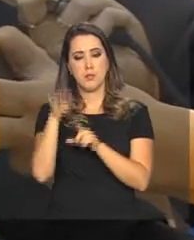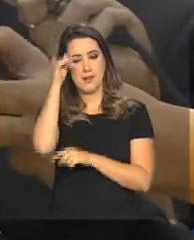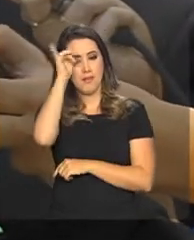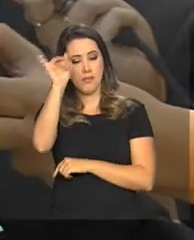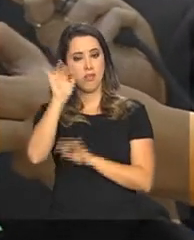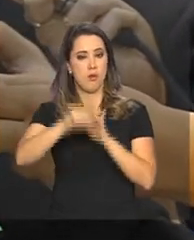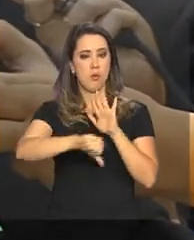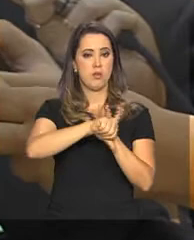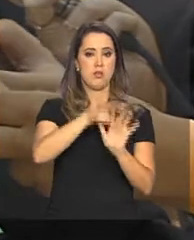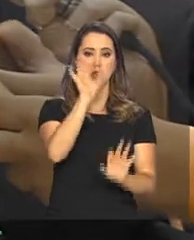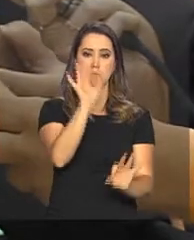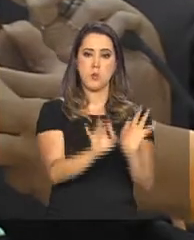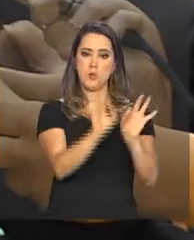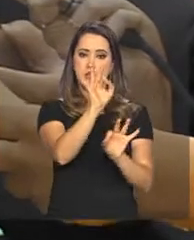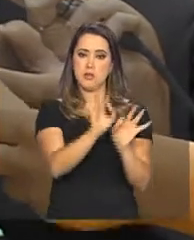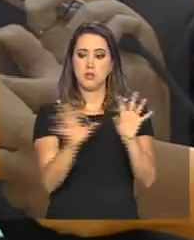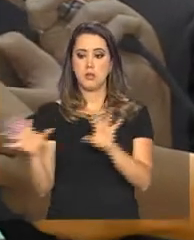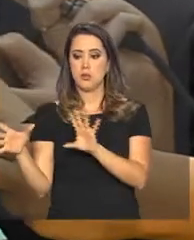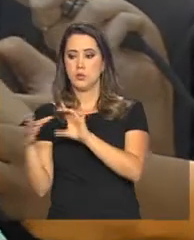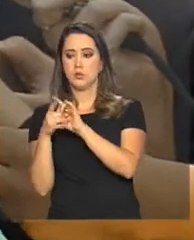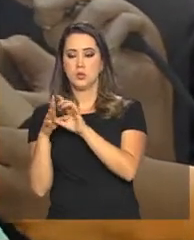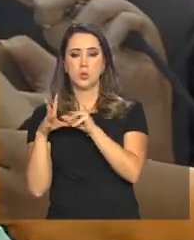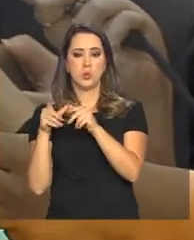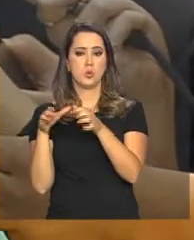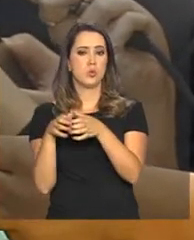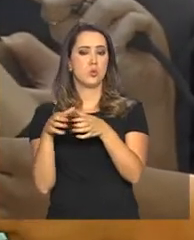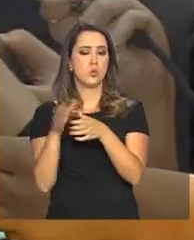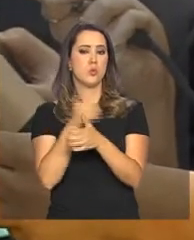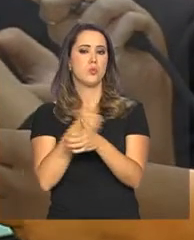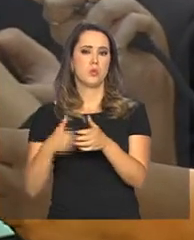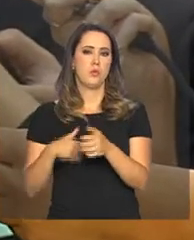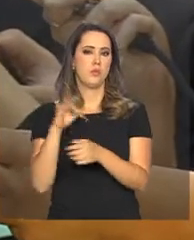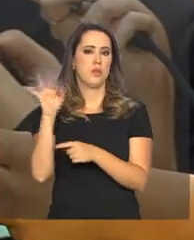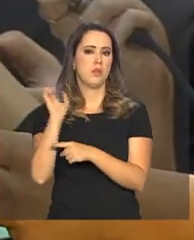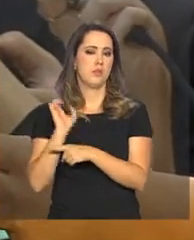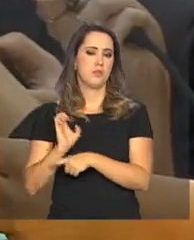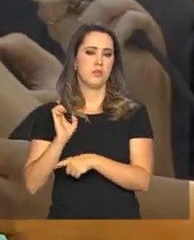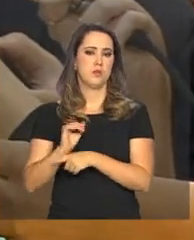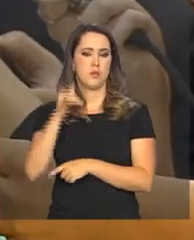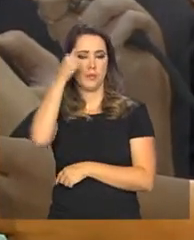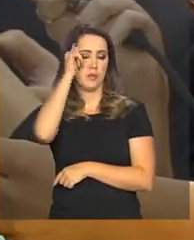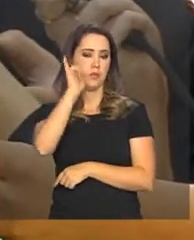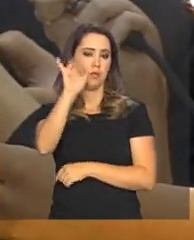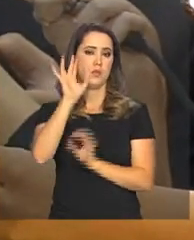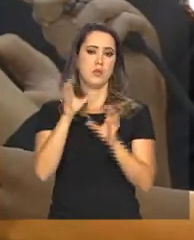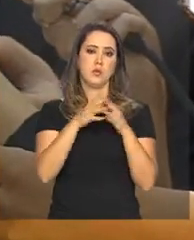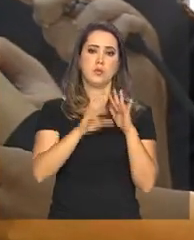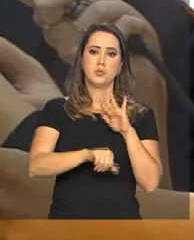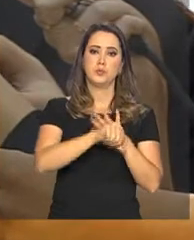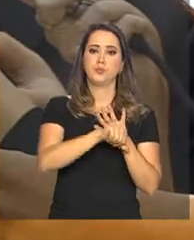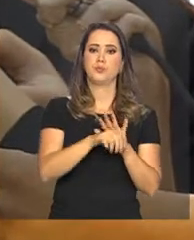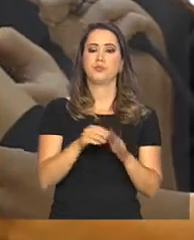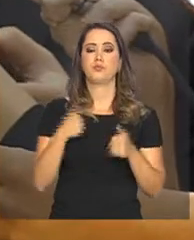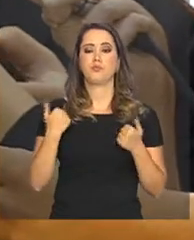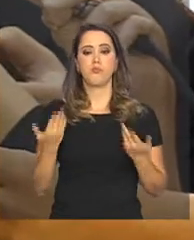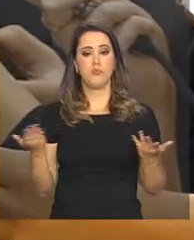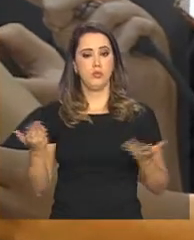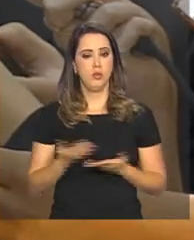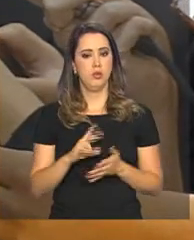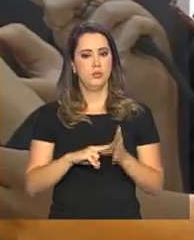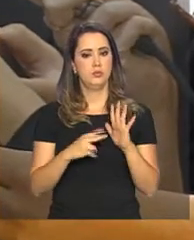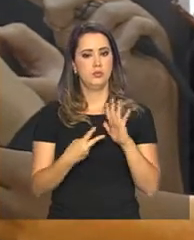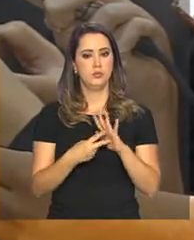reunindo todos os órgãos do governo federal e do governo estadual para combater as facções criminosas que hoje